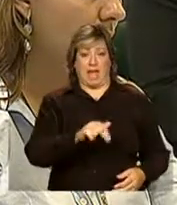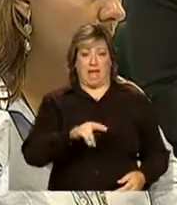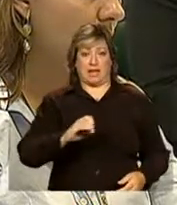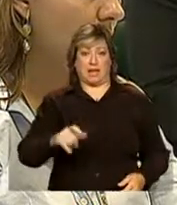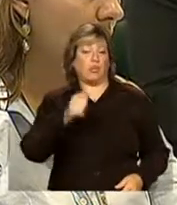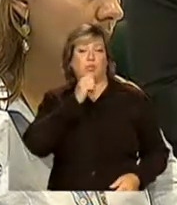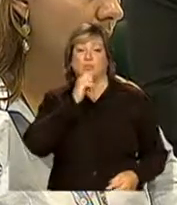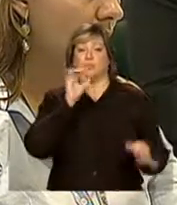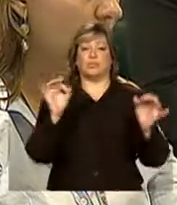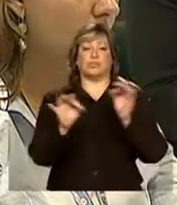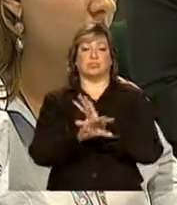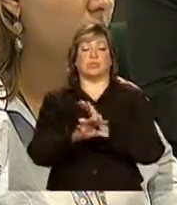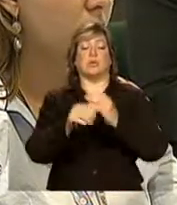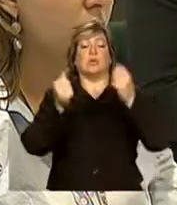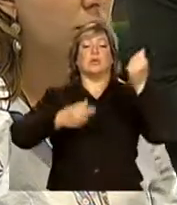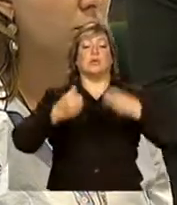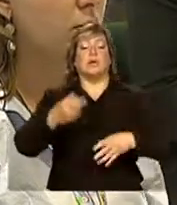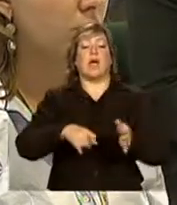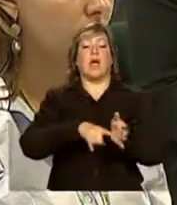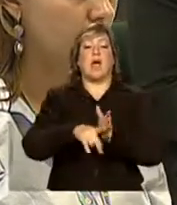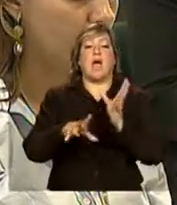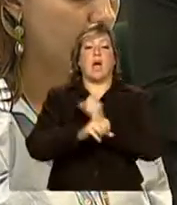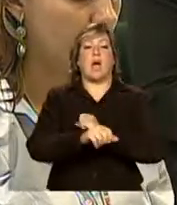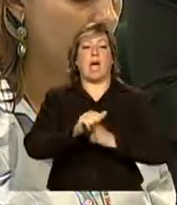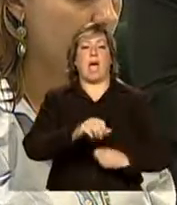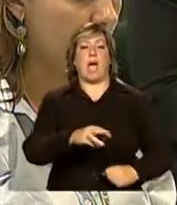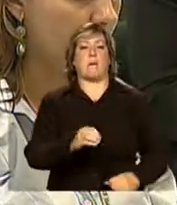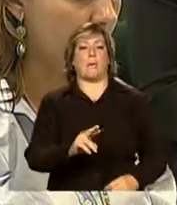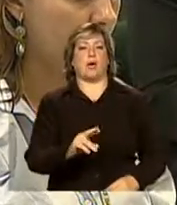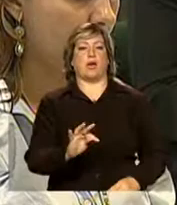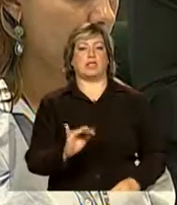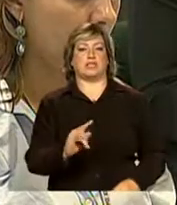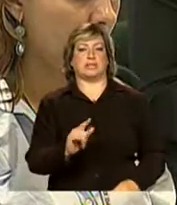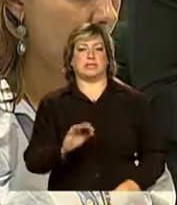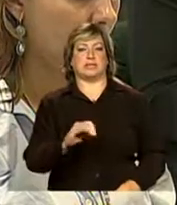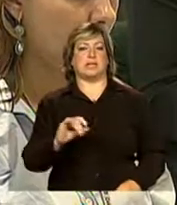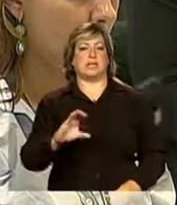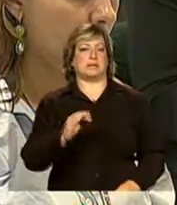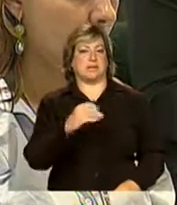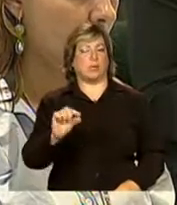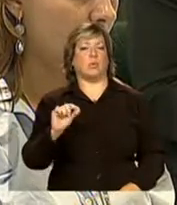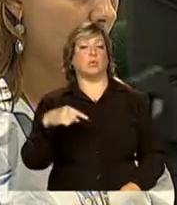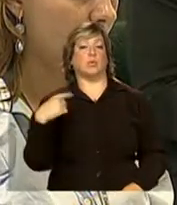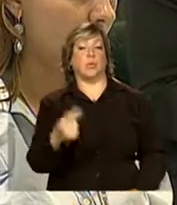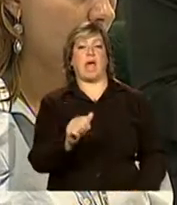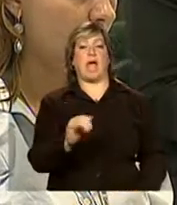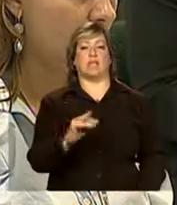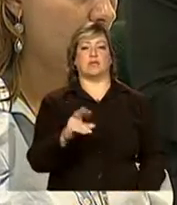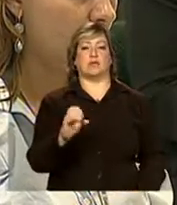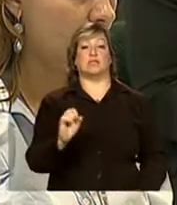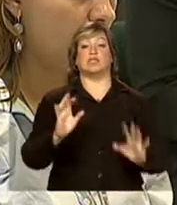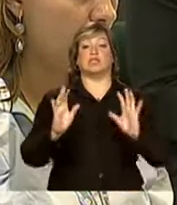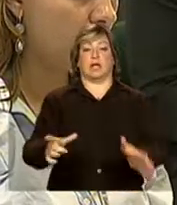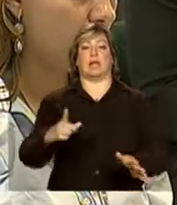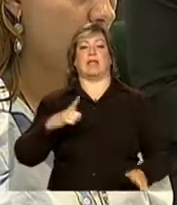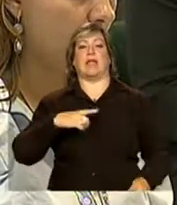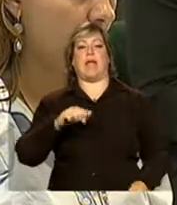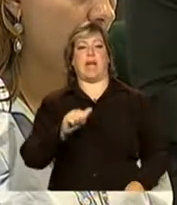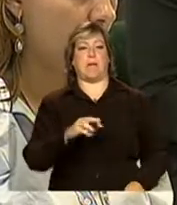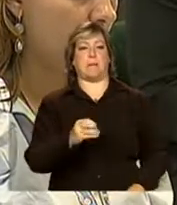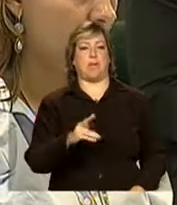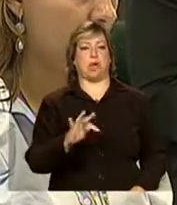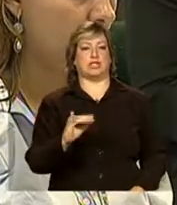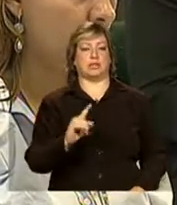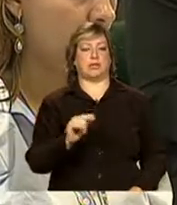concluiu os cálculos para a amortização dos ativos já amortizados das usinas que